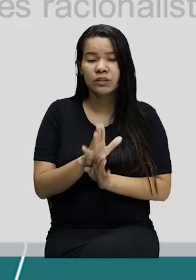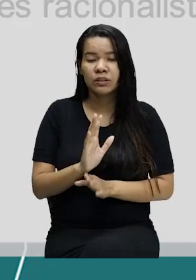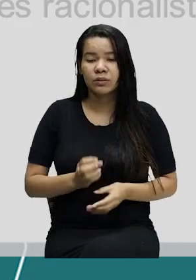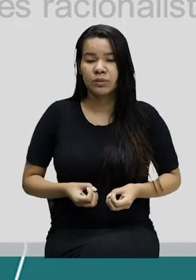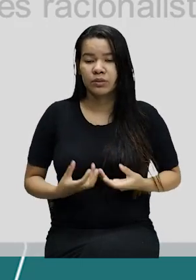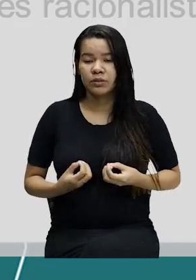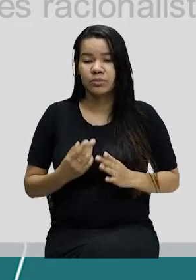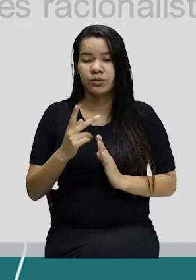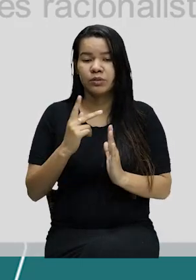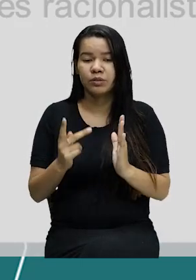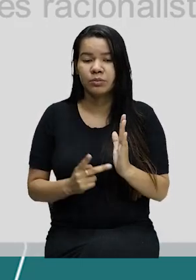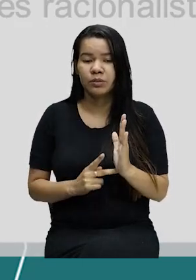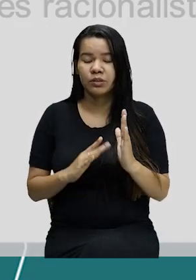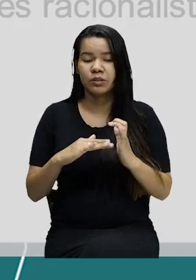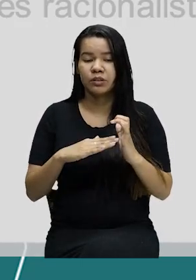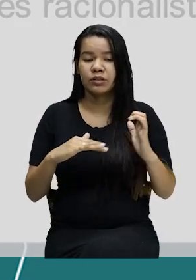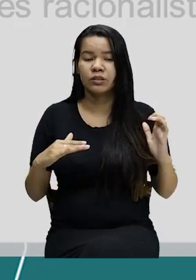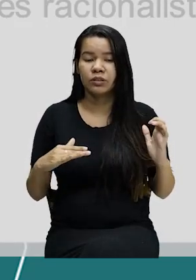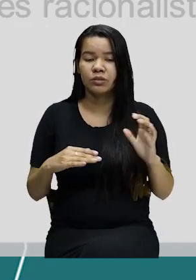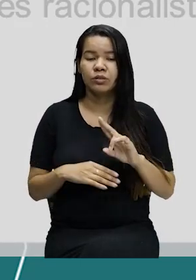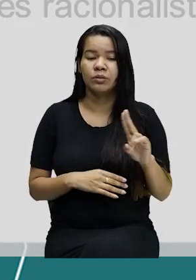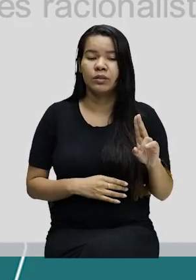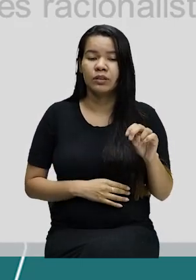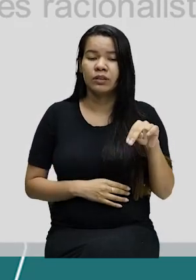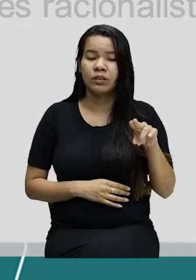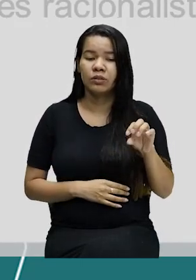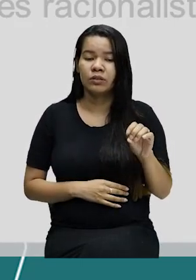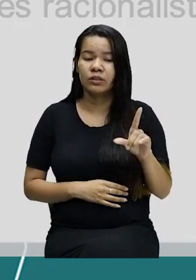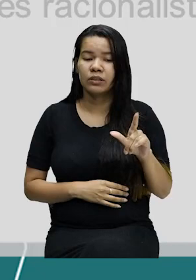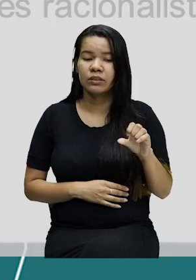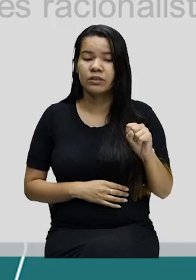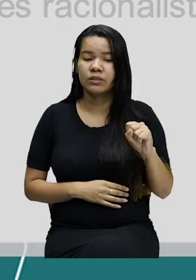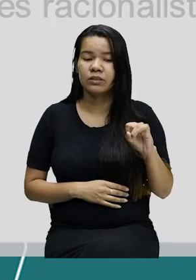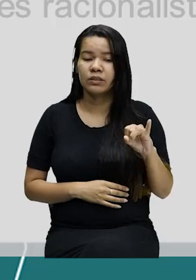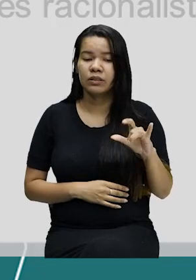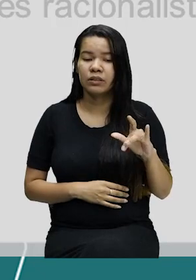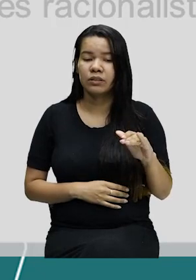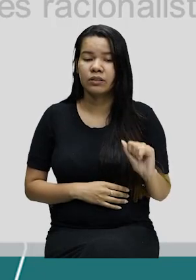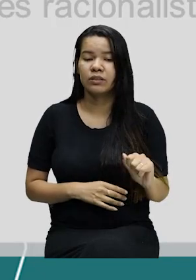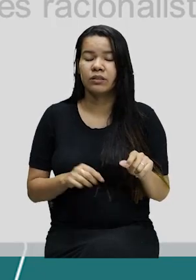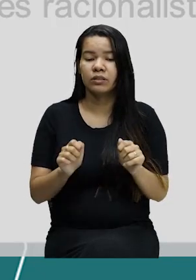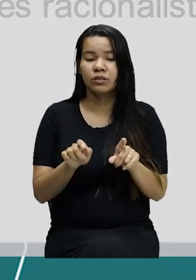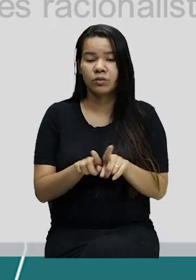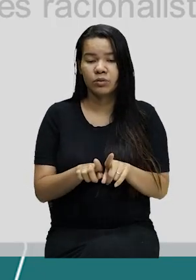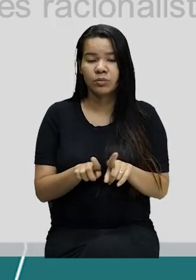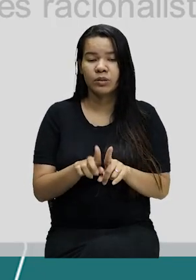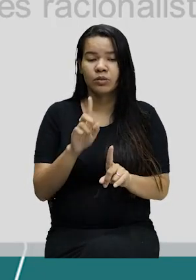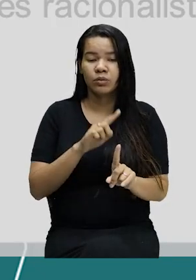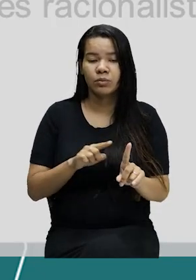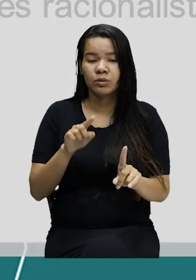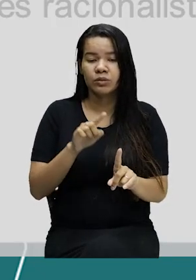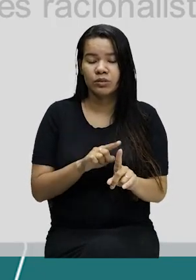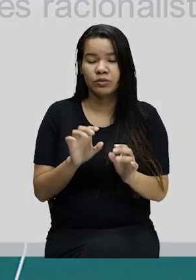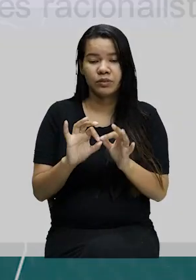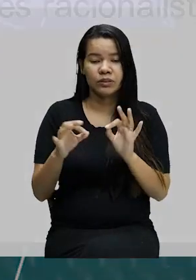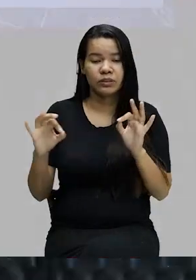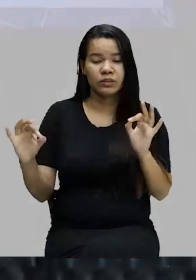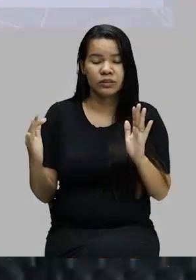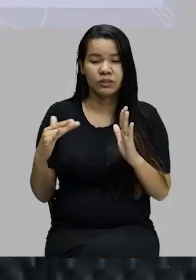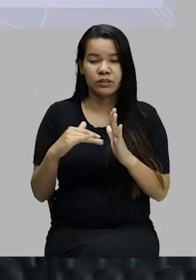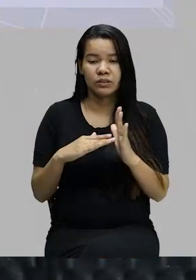de se afastar da estética barroca, o poeta Árcade baseia-se nos preceitos do Iluminismo, movimento filosófico de